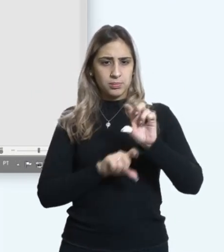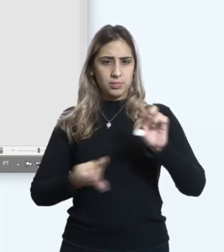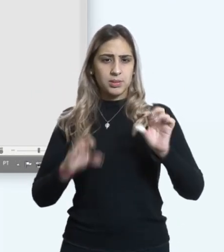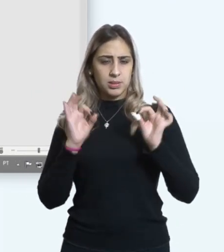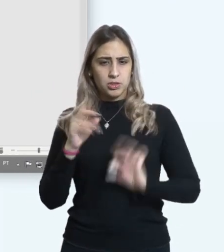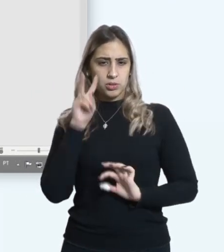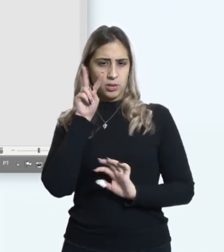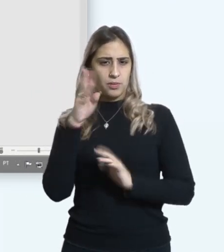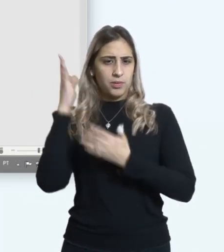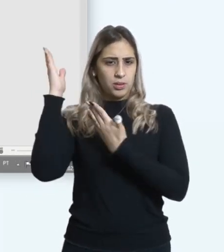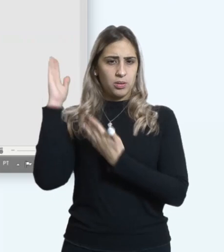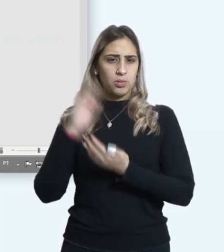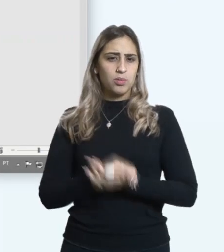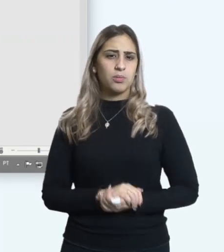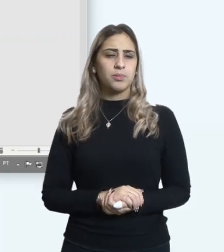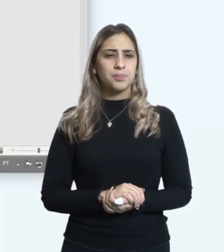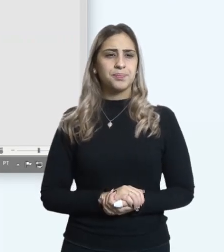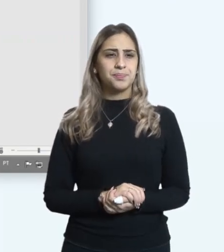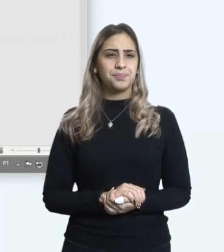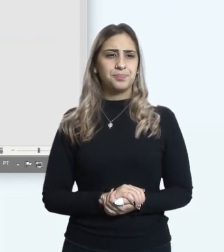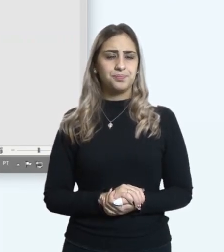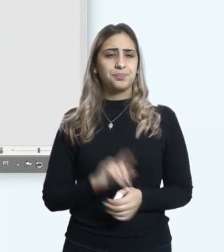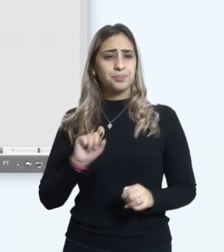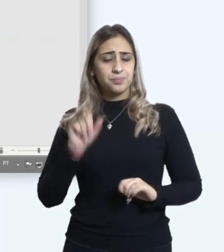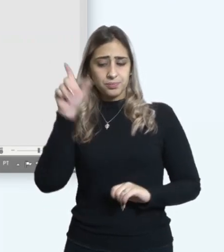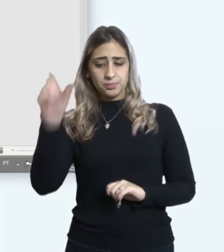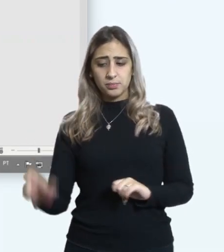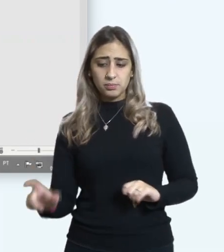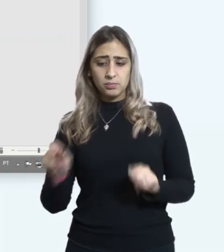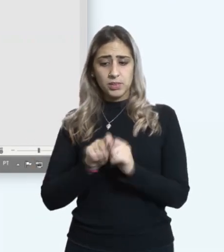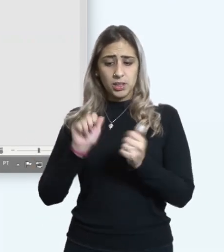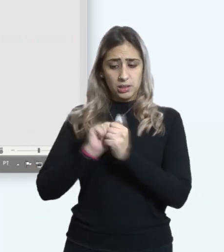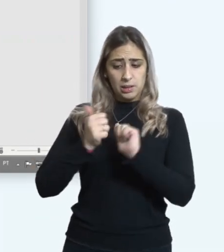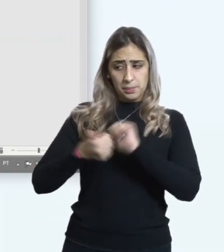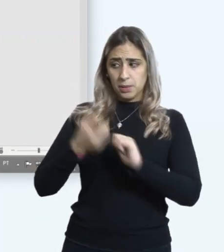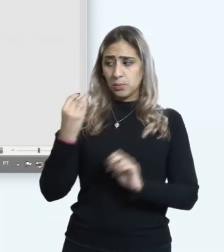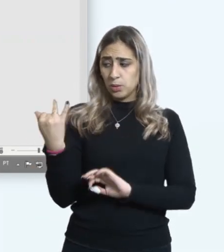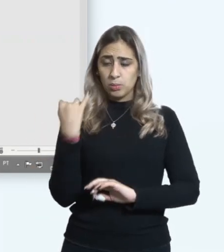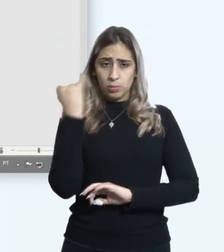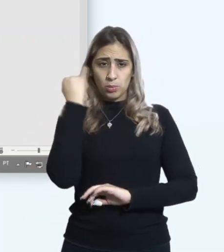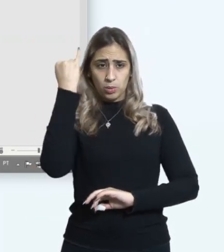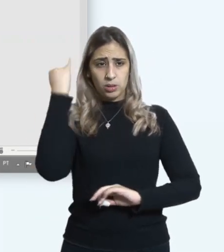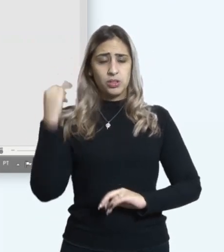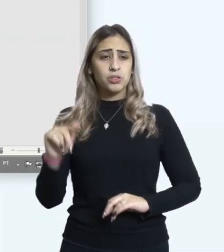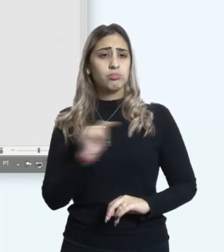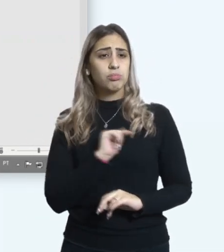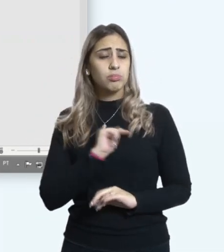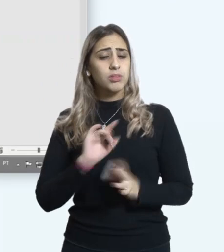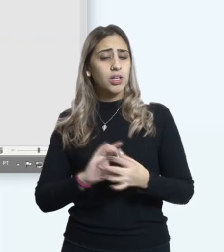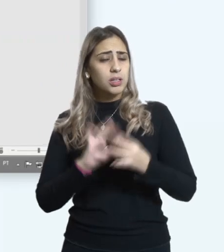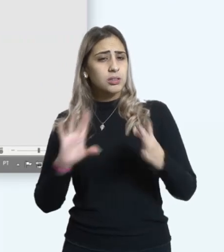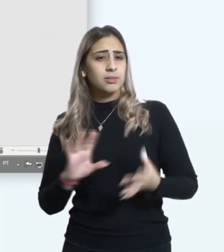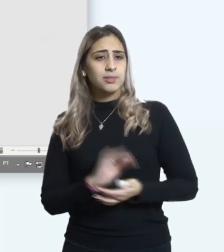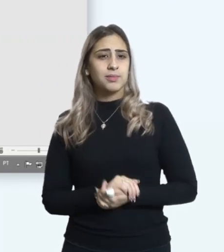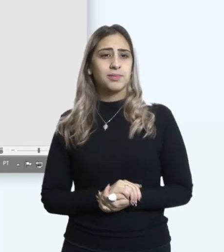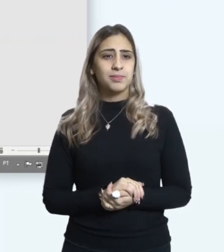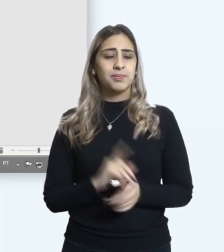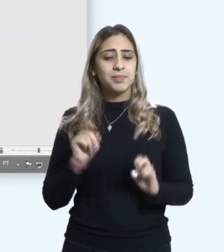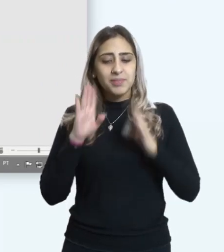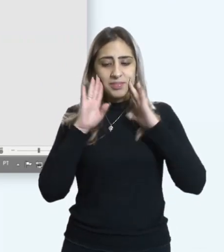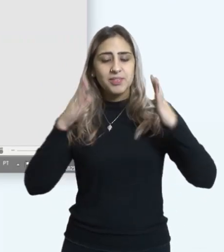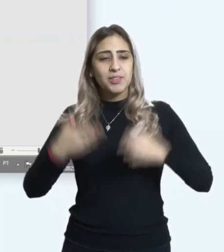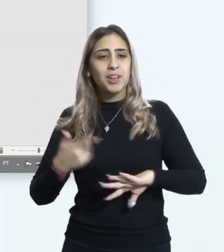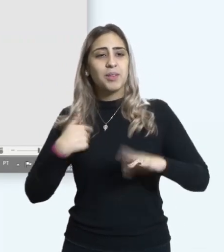esses pontinhos aqui. Para quem está fazendo a adaptação, é muito importante você ter os olhos bem focados para